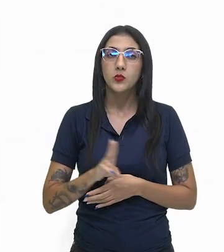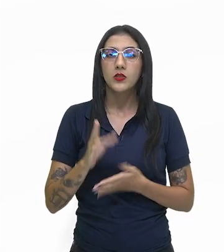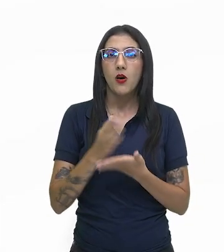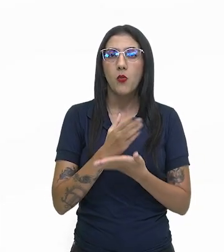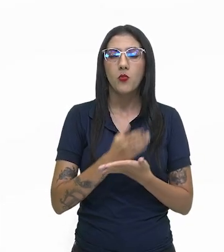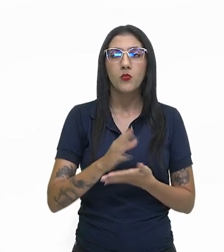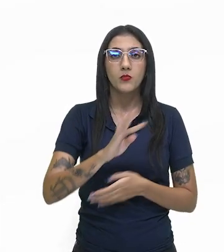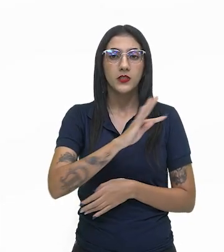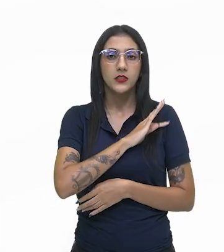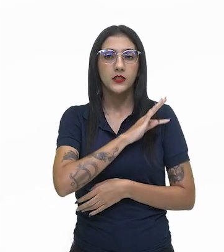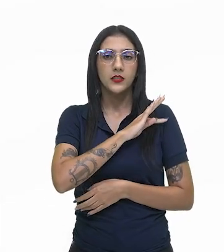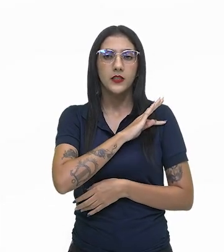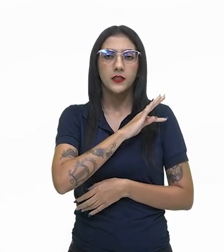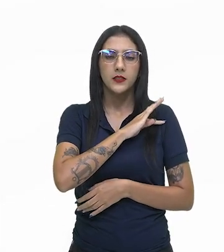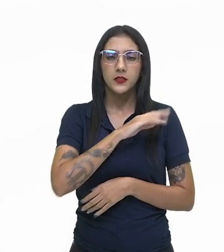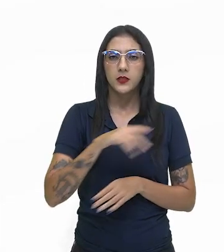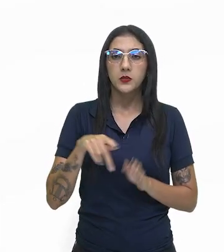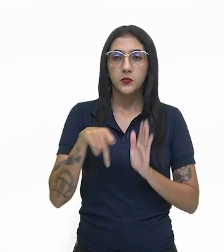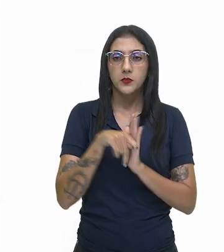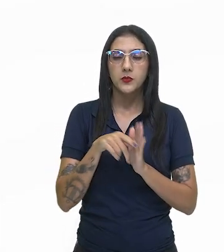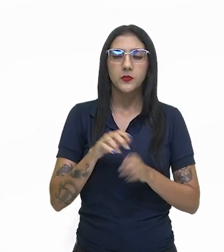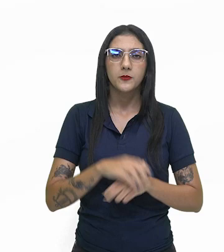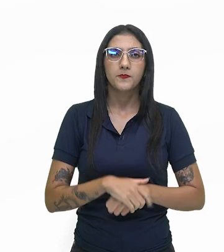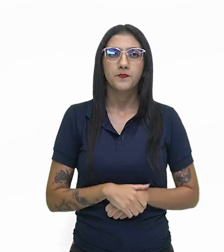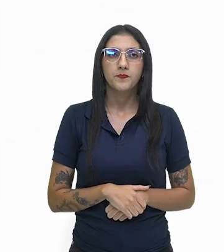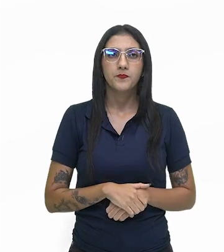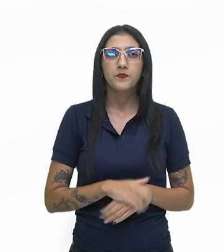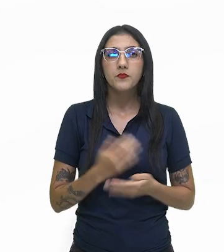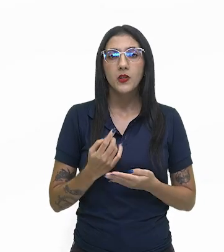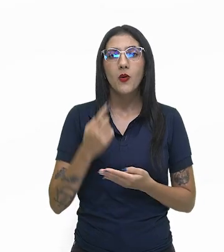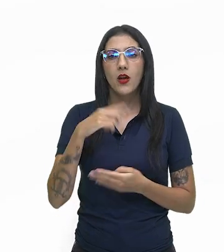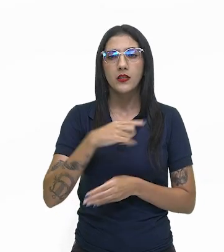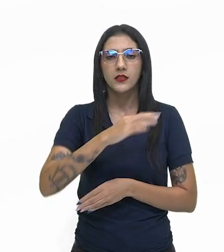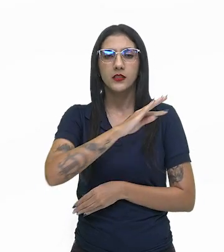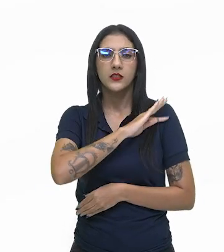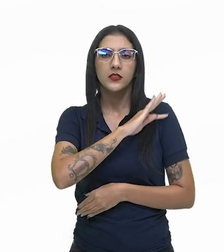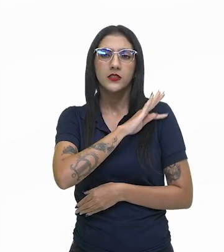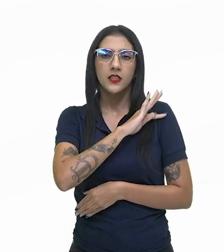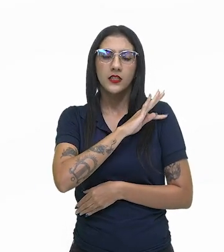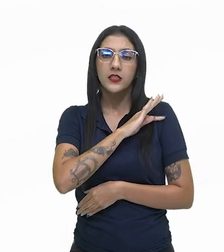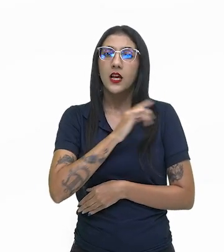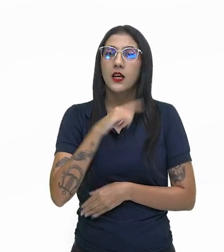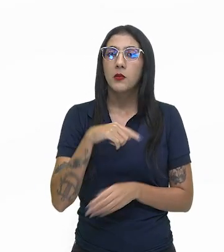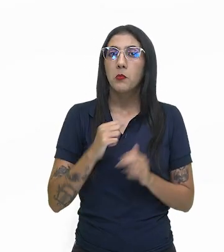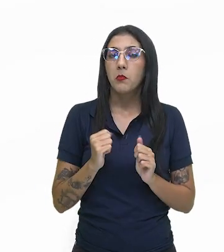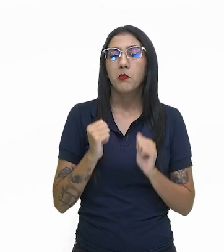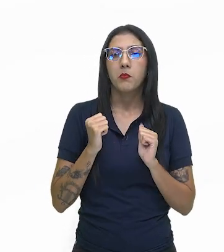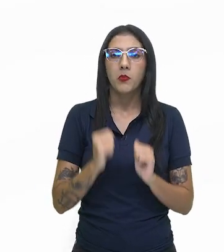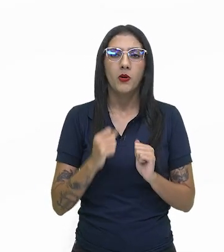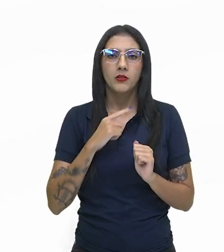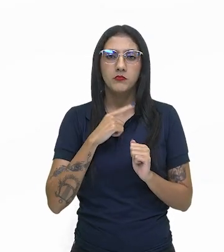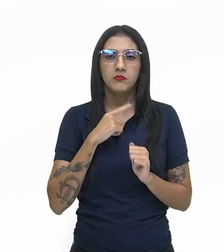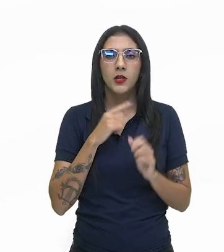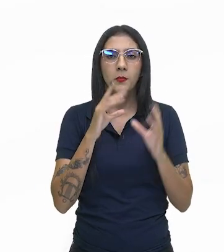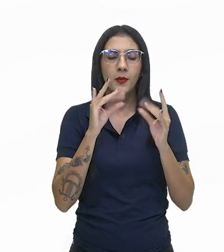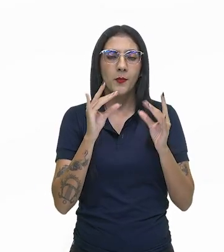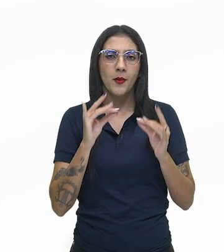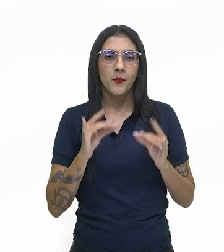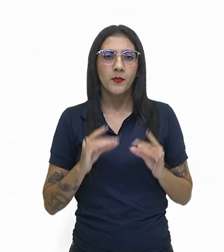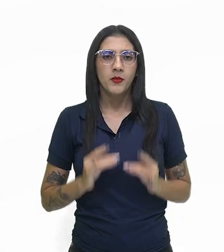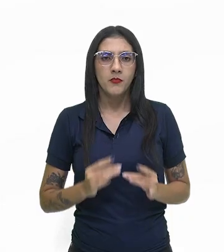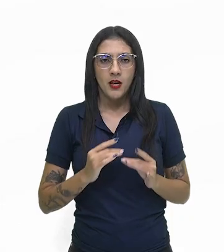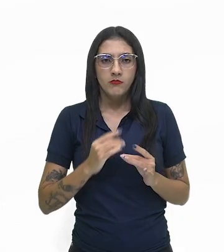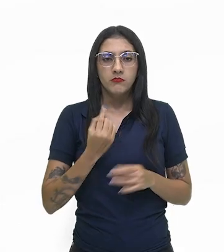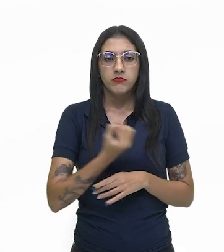técnicas, essas técnicas que a gente utiliza, elas podem isolar os componentes de uma